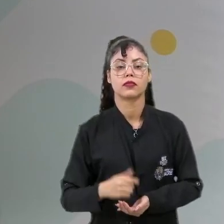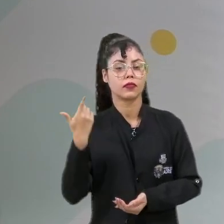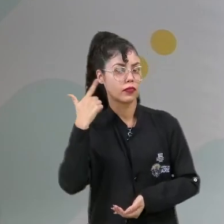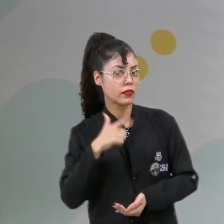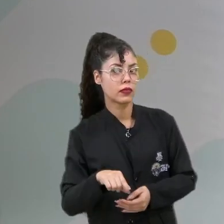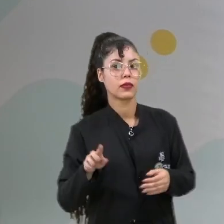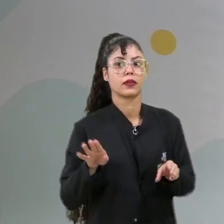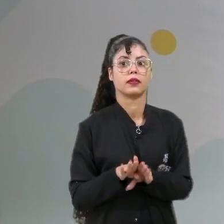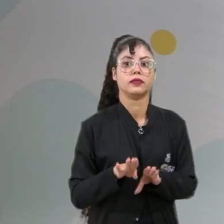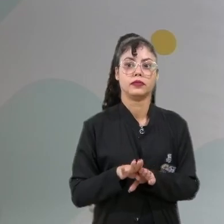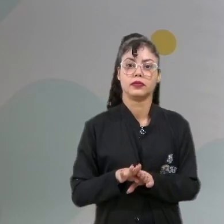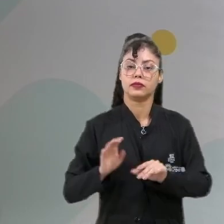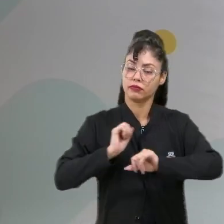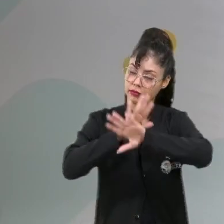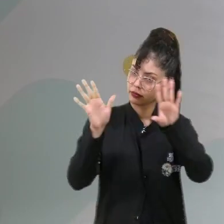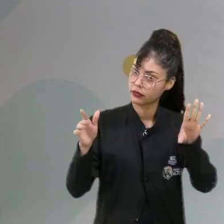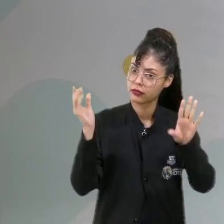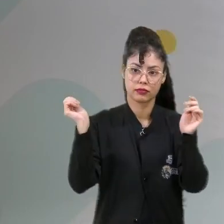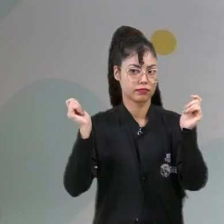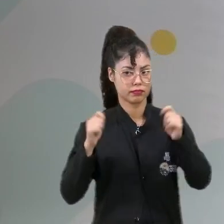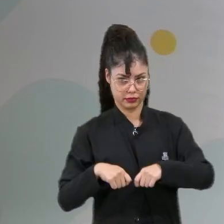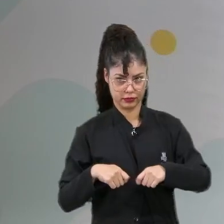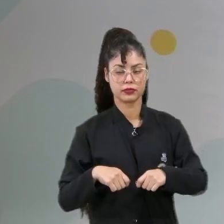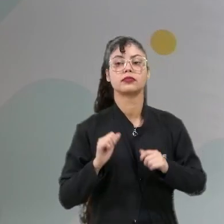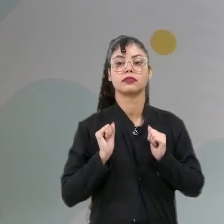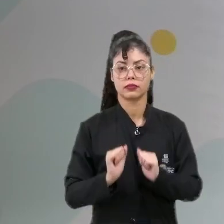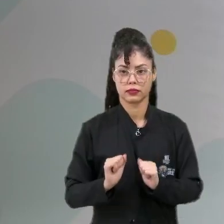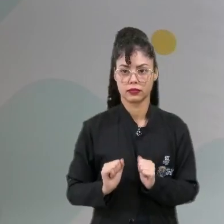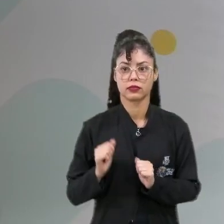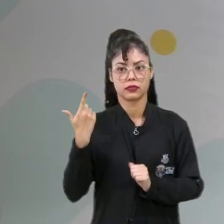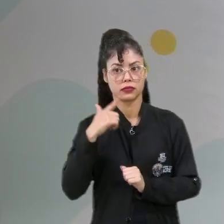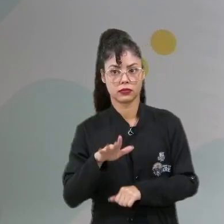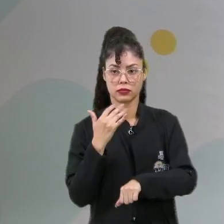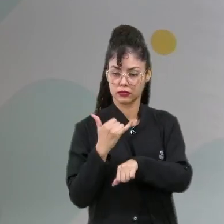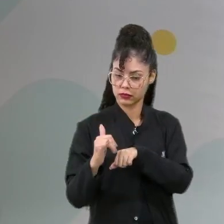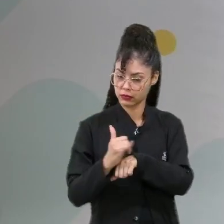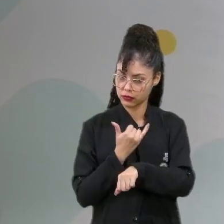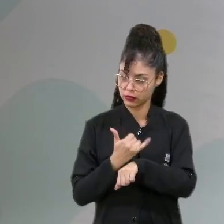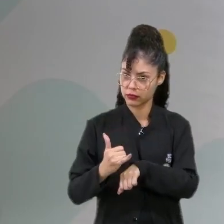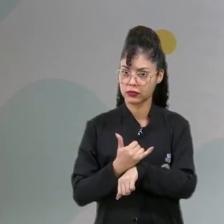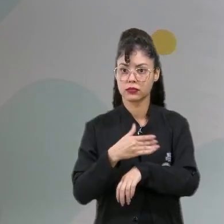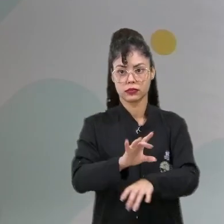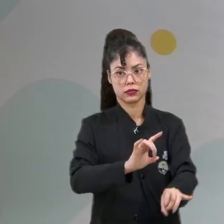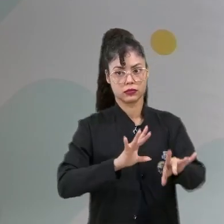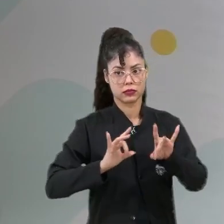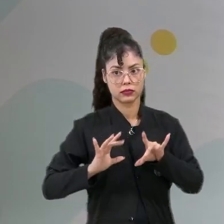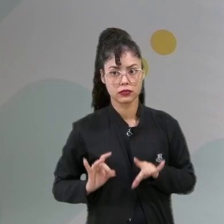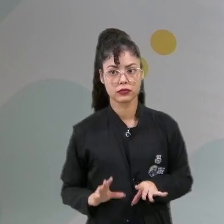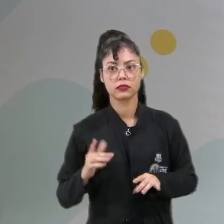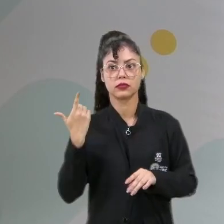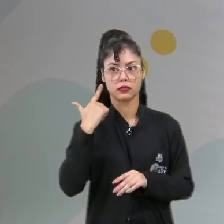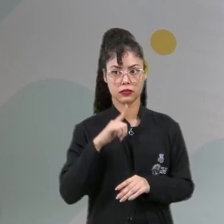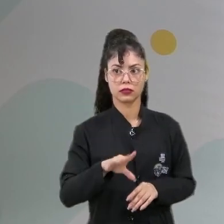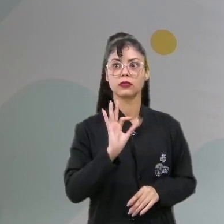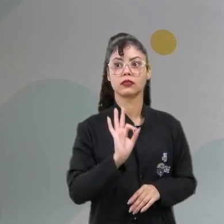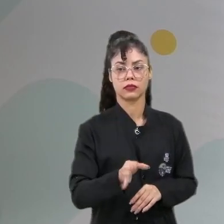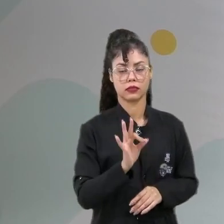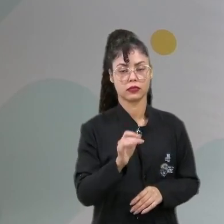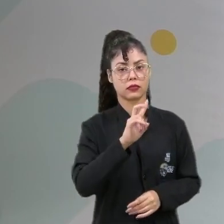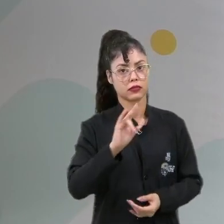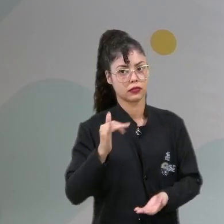pontos, mas é óbvio que não é impossível. Então, com treino, né, com técnica, com certeza você